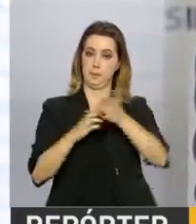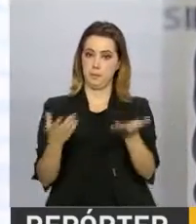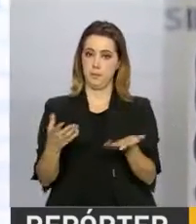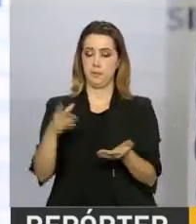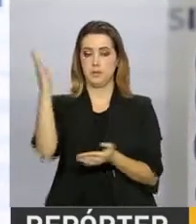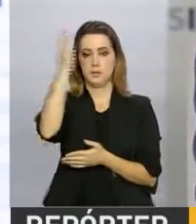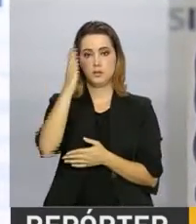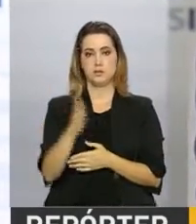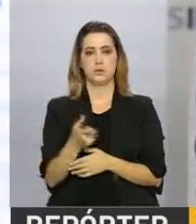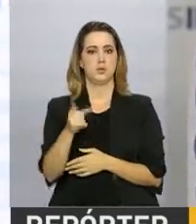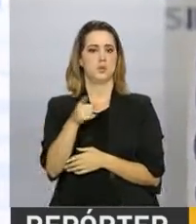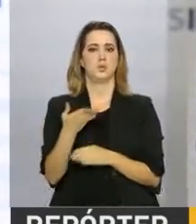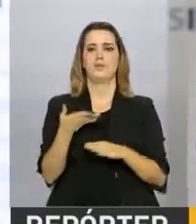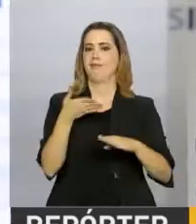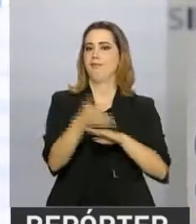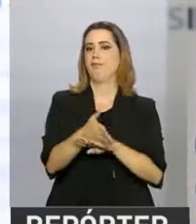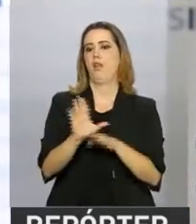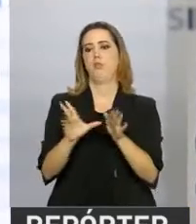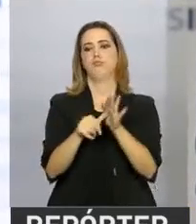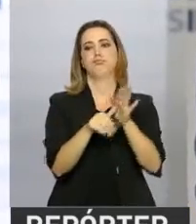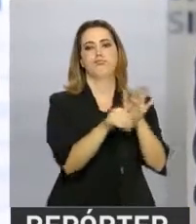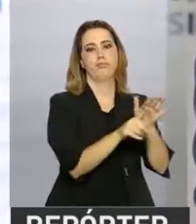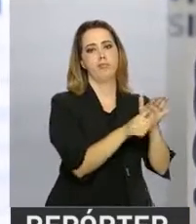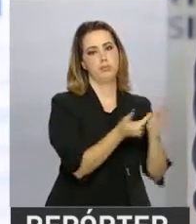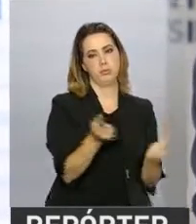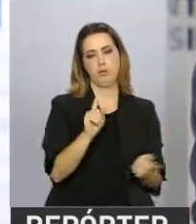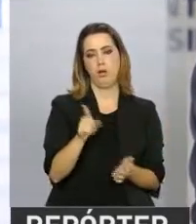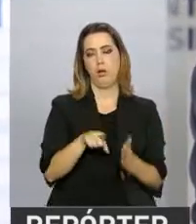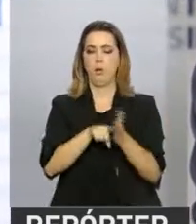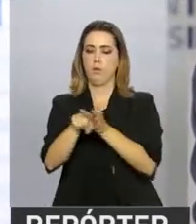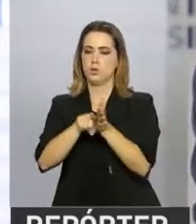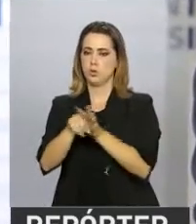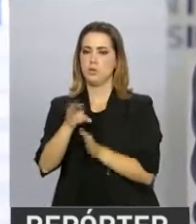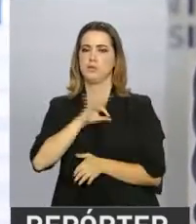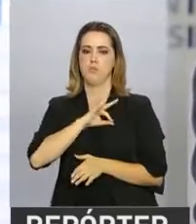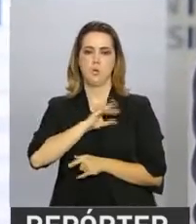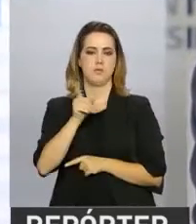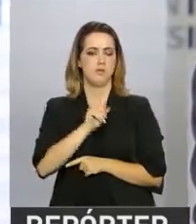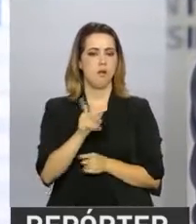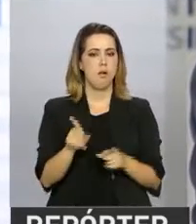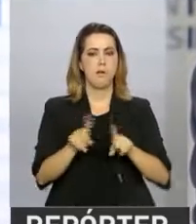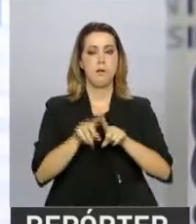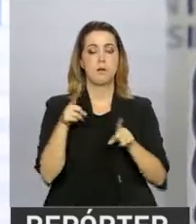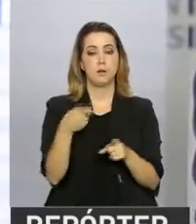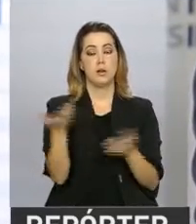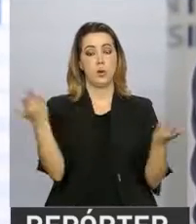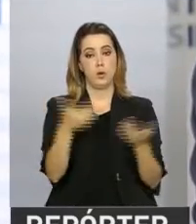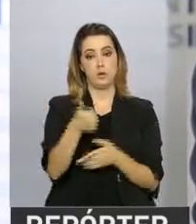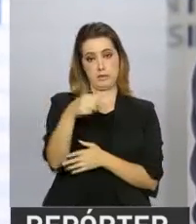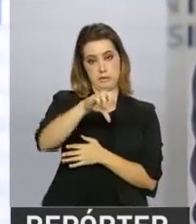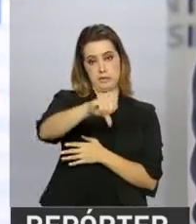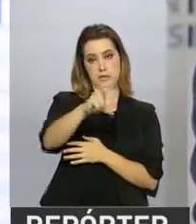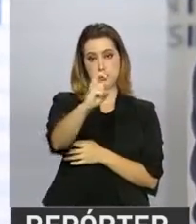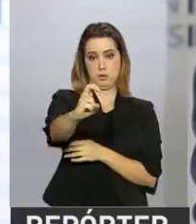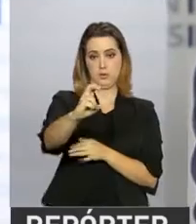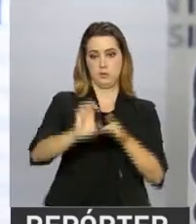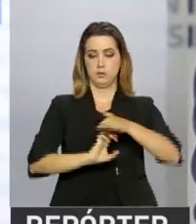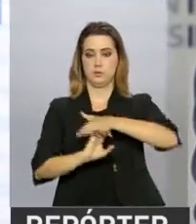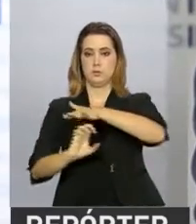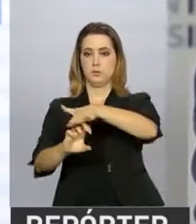nessa luta no lava jato e essas empresas 95 empresas se dispuseram a